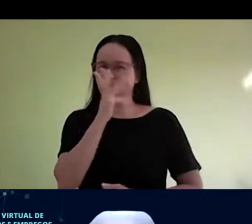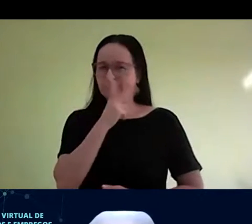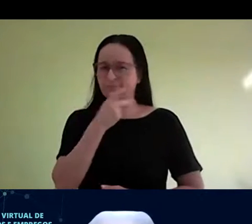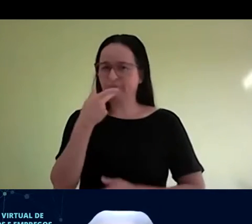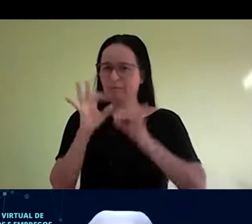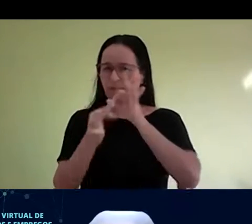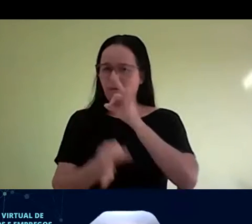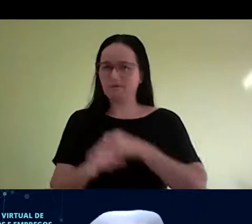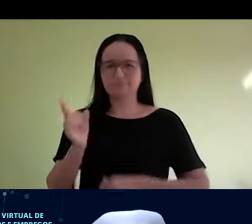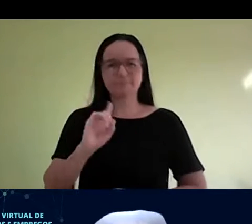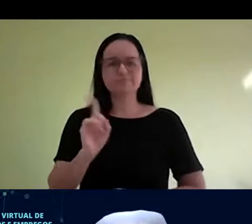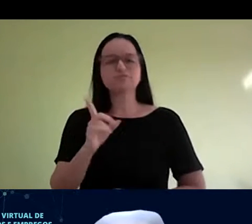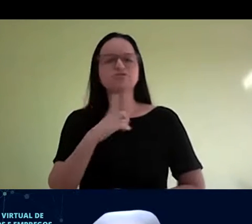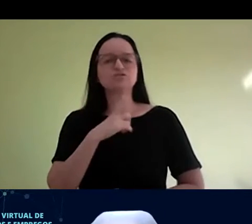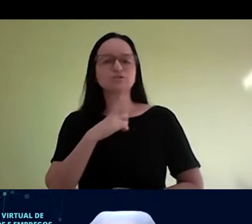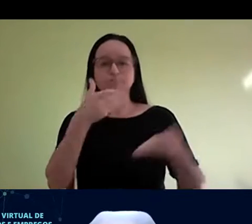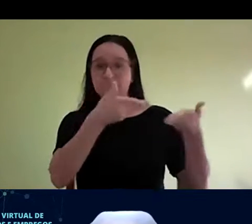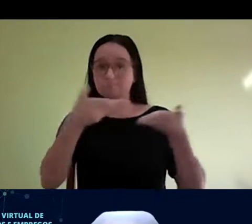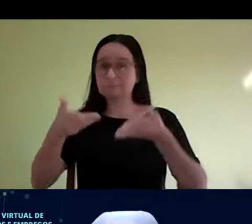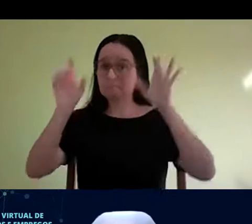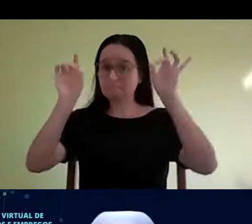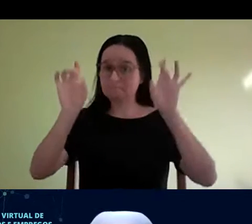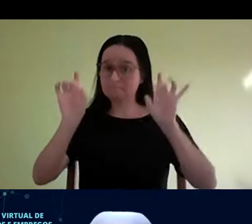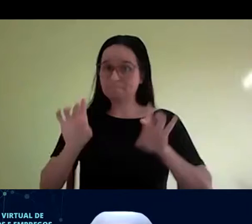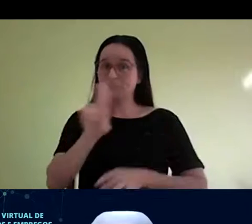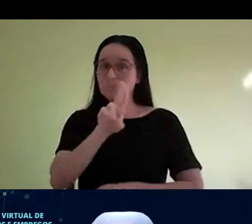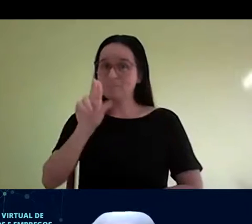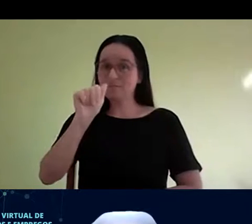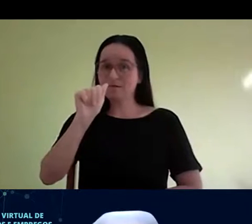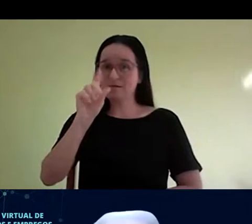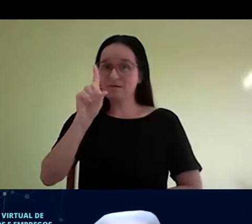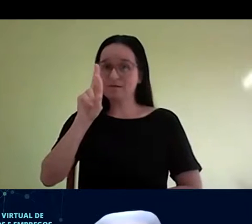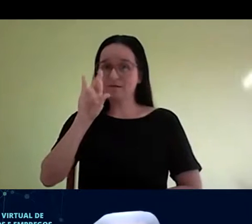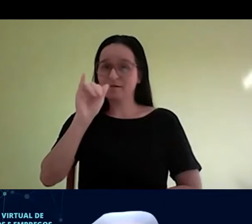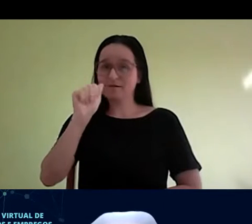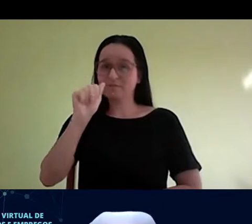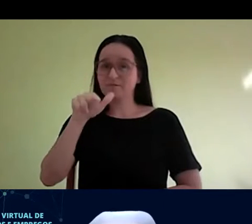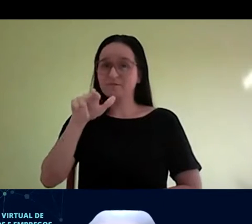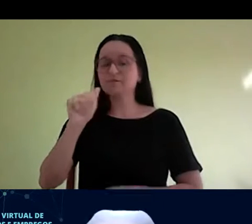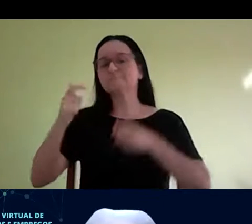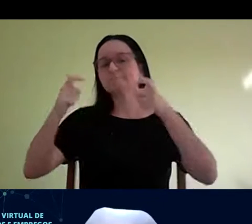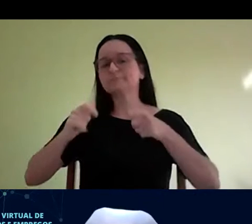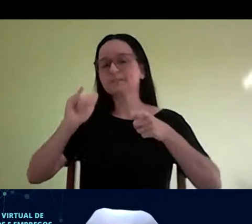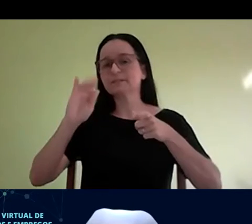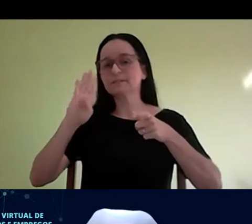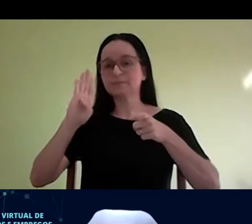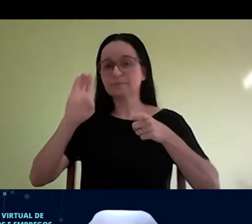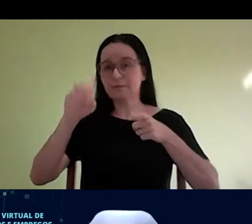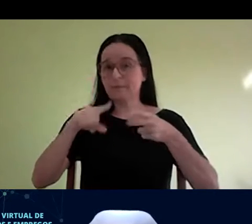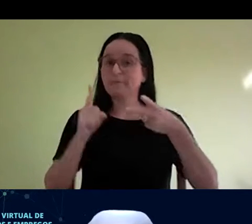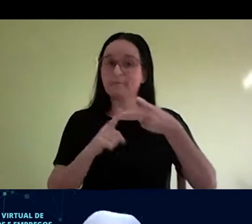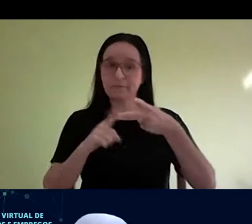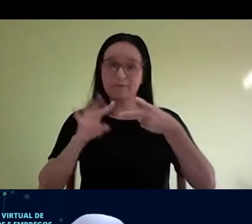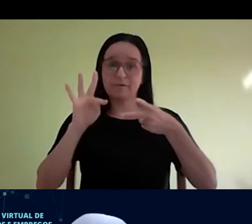estamos com uma convidada muito especial, que é a Adriana, da IBM. A Tati Pina, que já esteve conosco